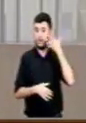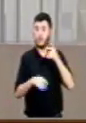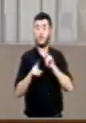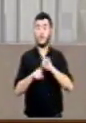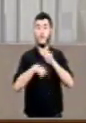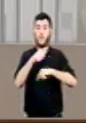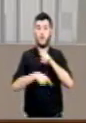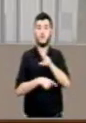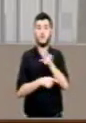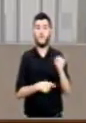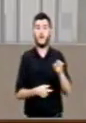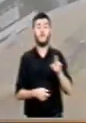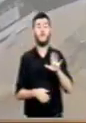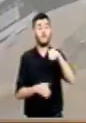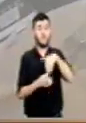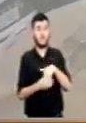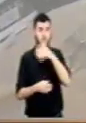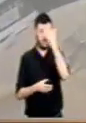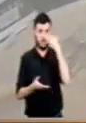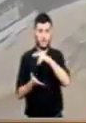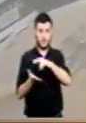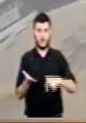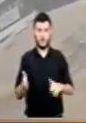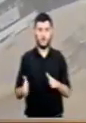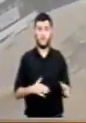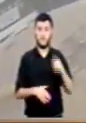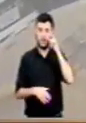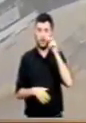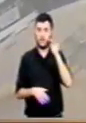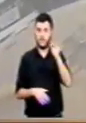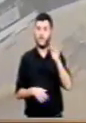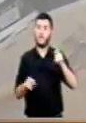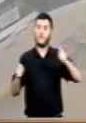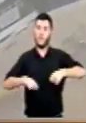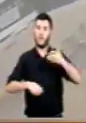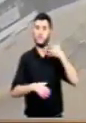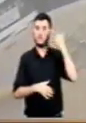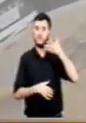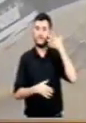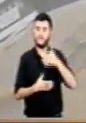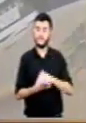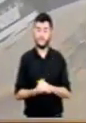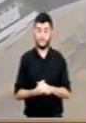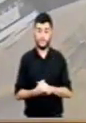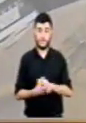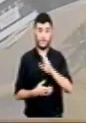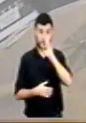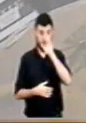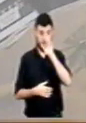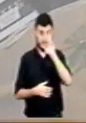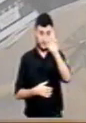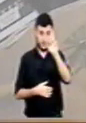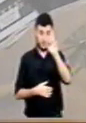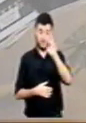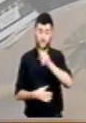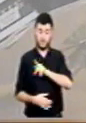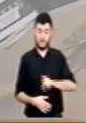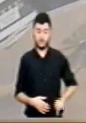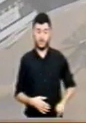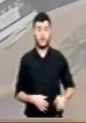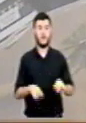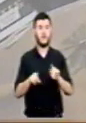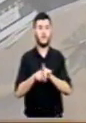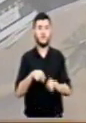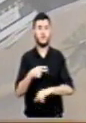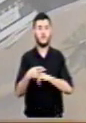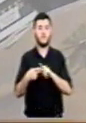Ministro Luiz Edson Fachin, com a palavra. Senhor presidente, eminentes pares, senhora procuradora-geral